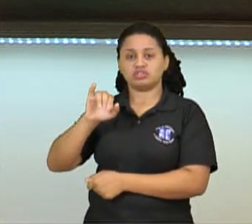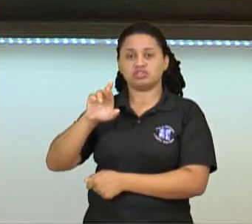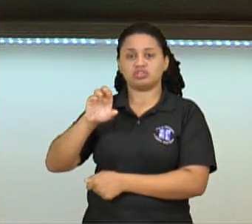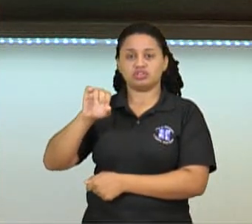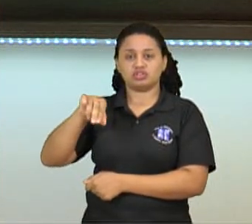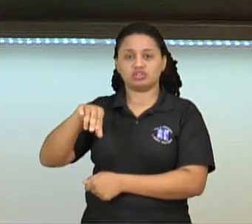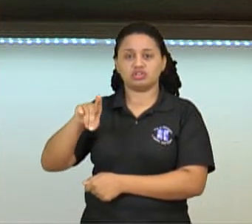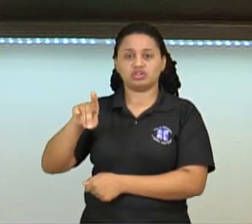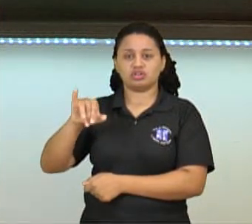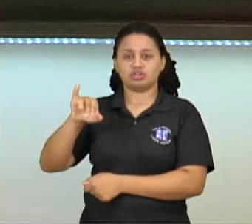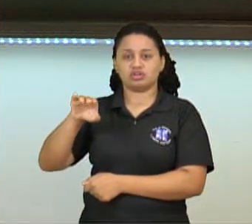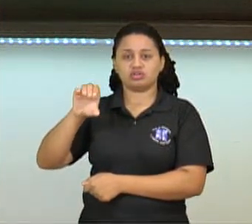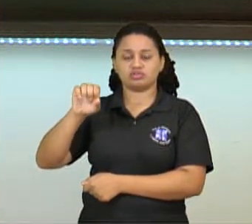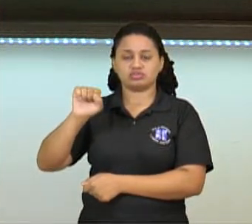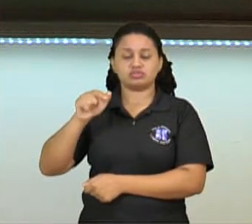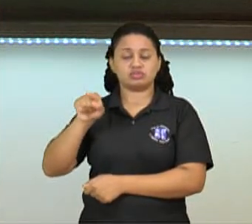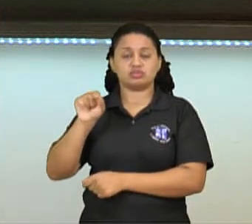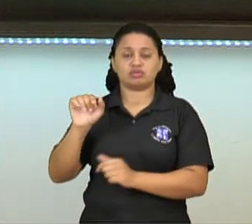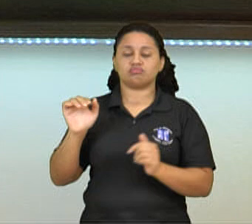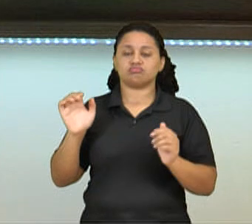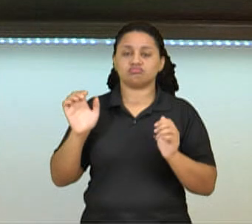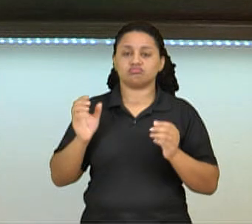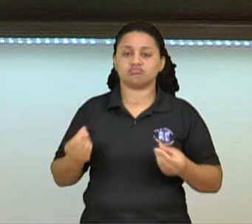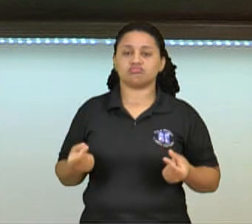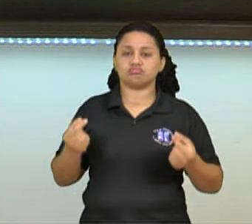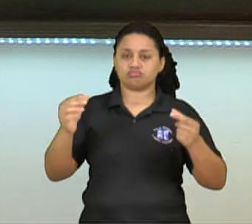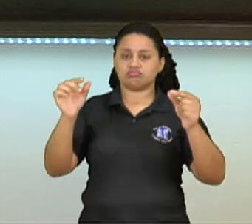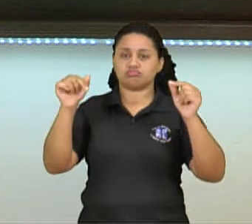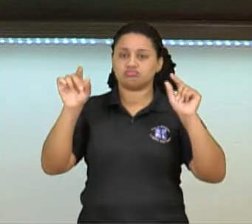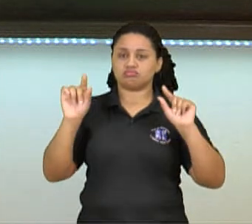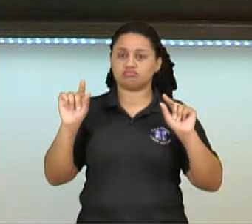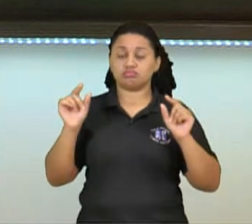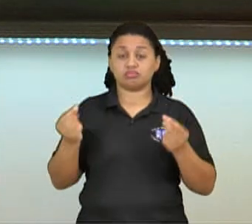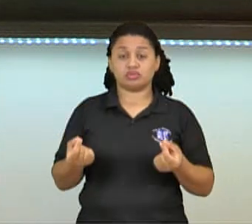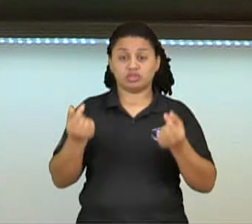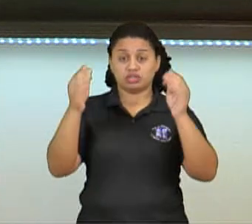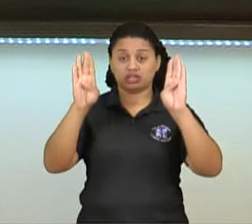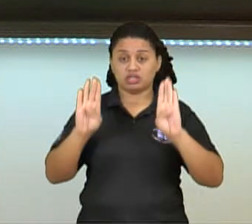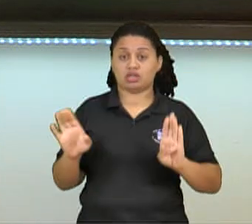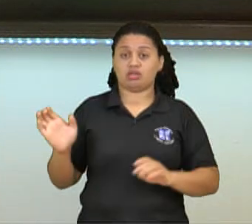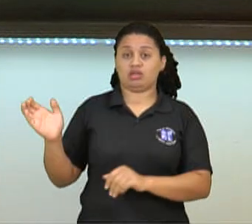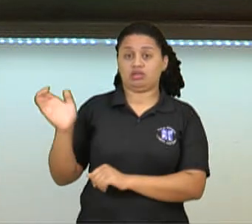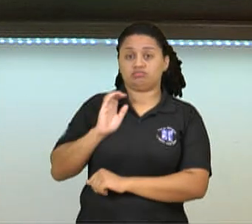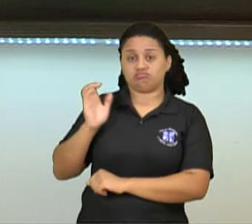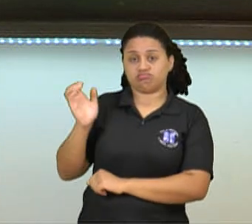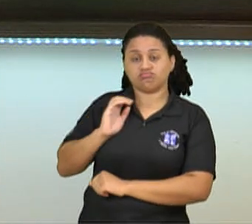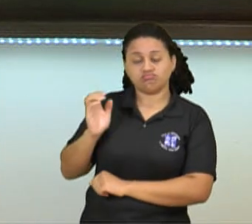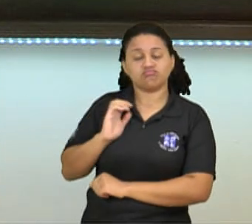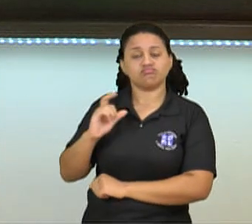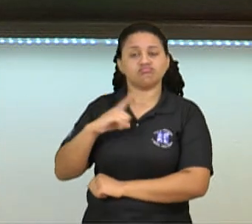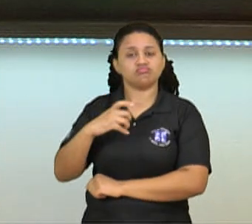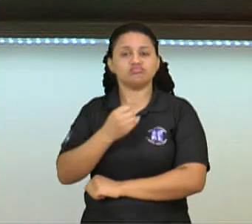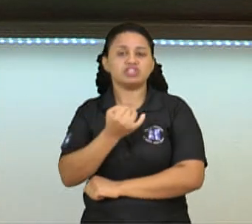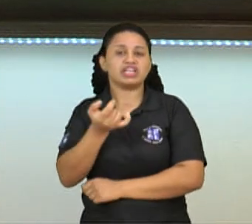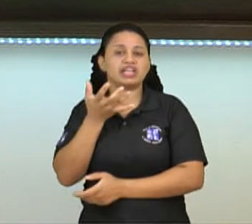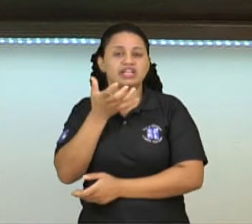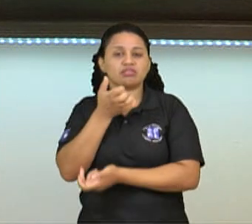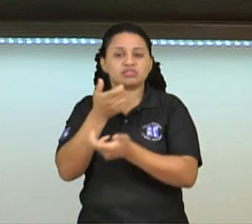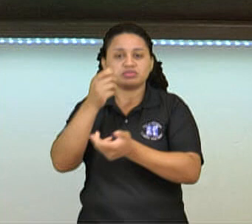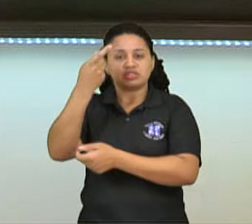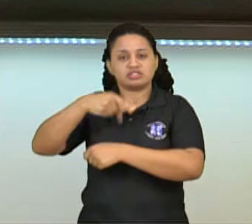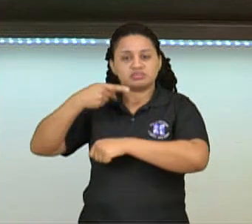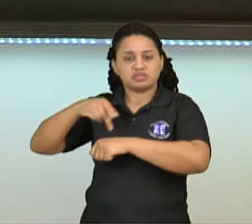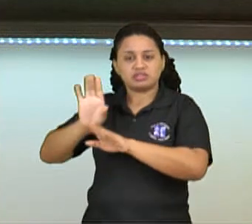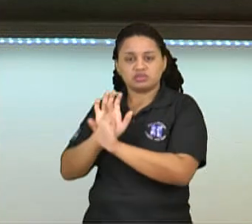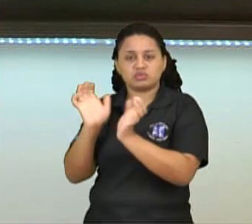eram principalmente a grande alta burguesia, eles tinham alguns ideais liberais, exigiam, de certa maneira, alguns privilégios para